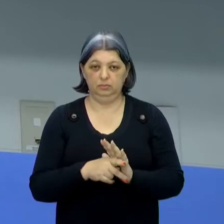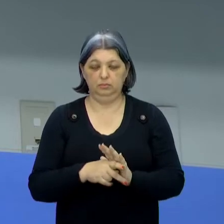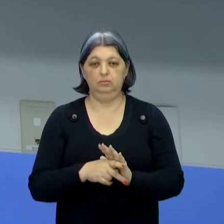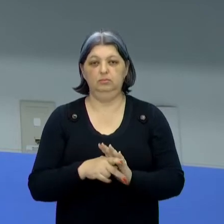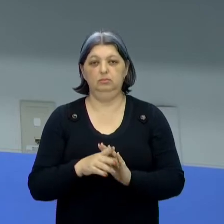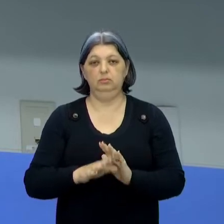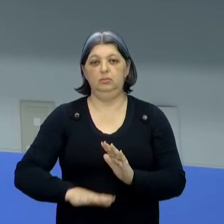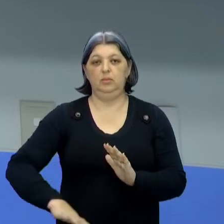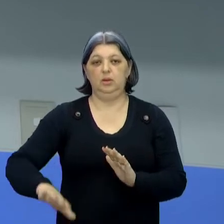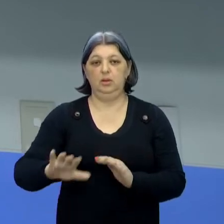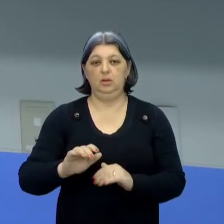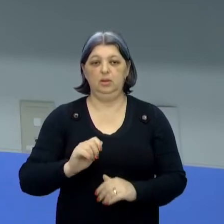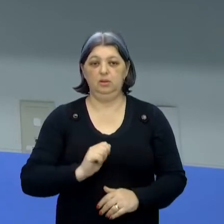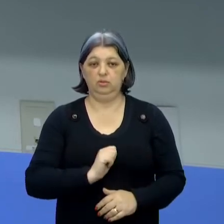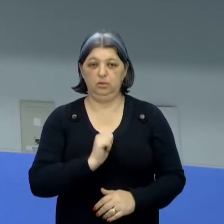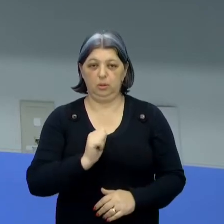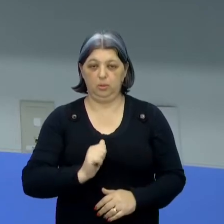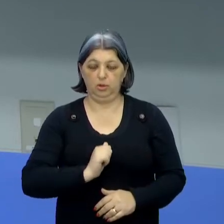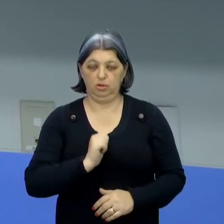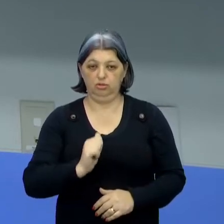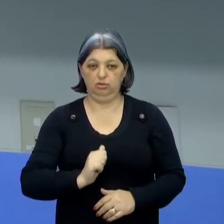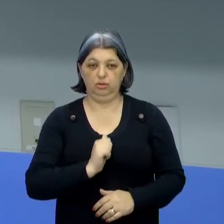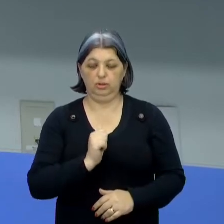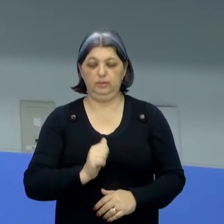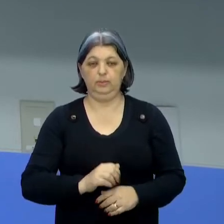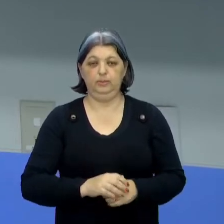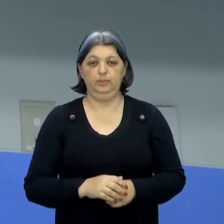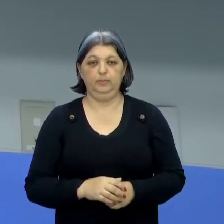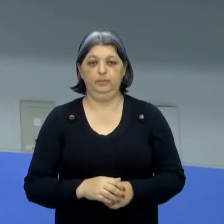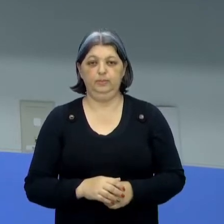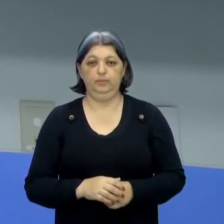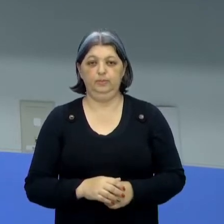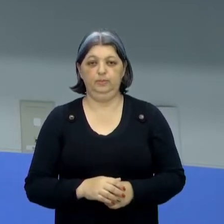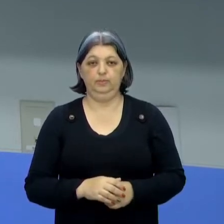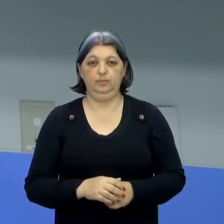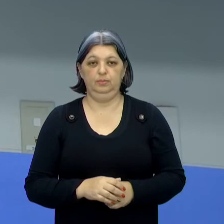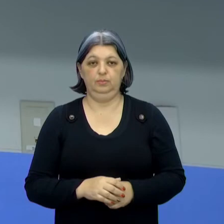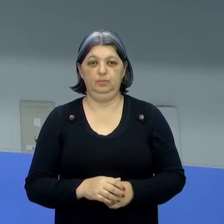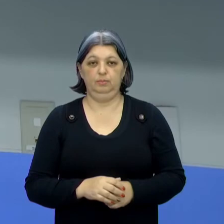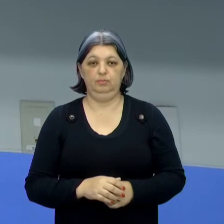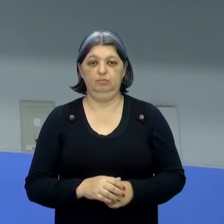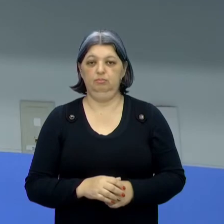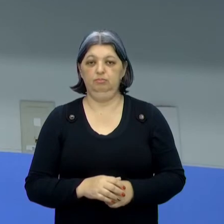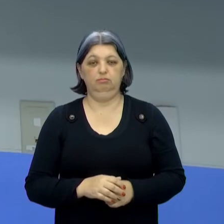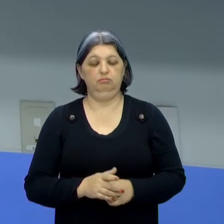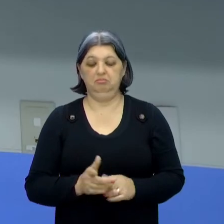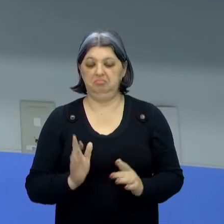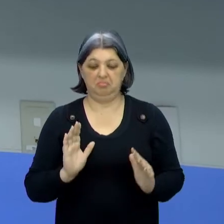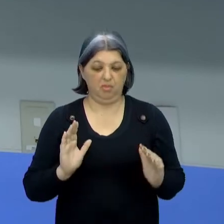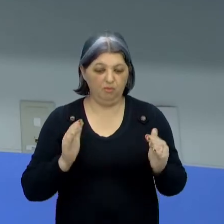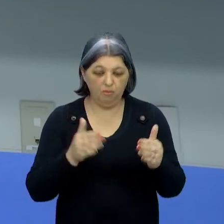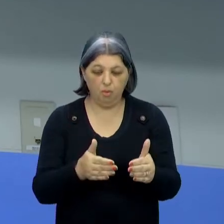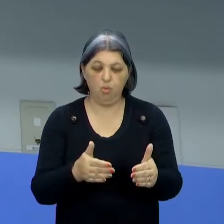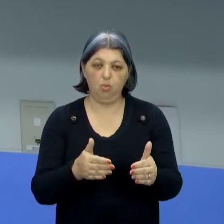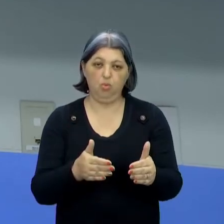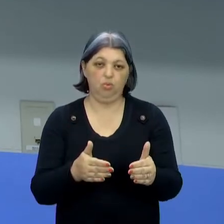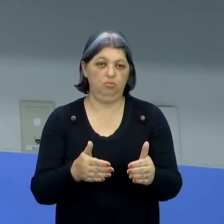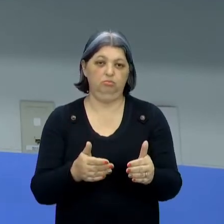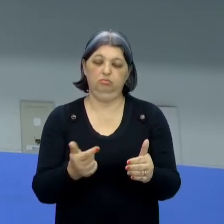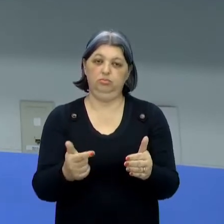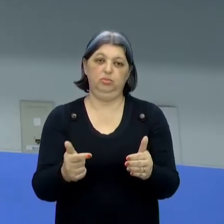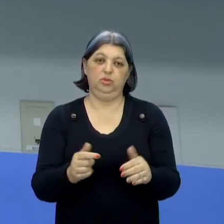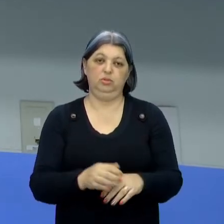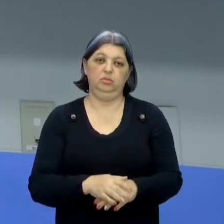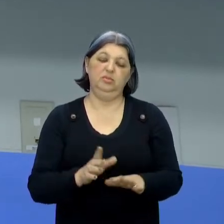antropológico, de modo que a gente não está focado na perspectiva de que,